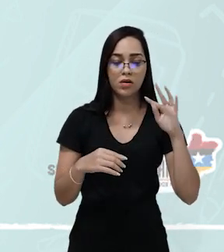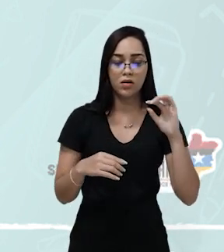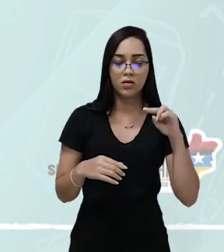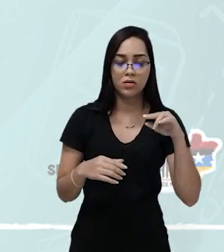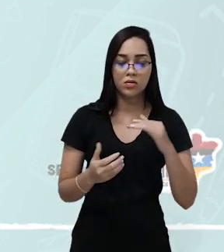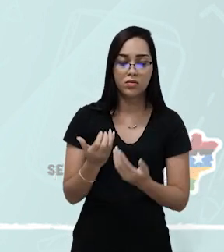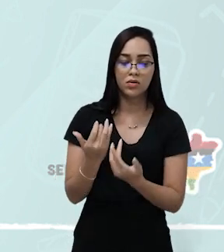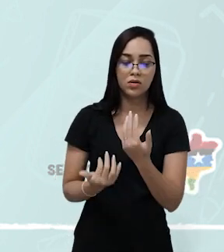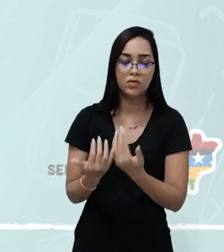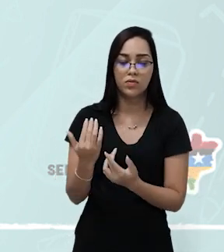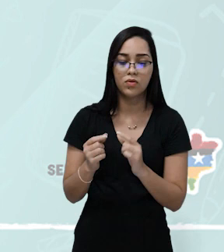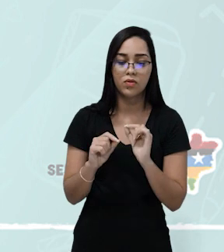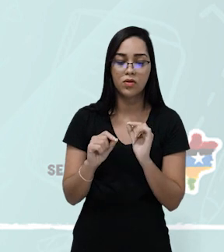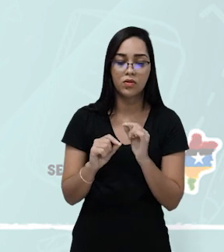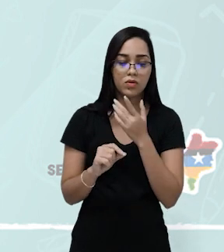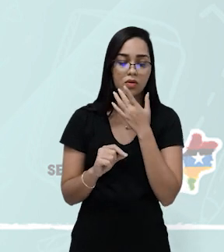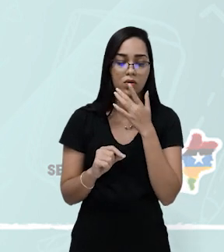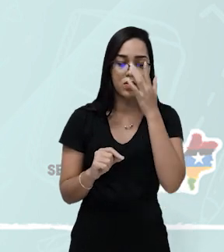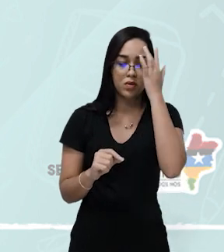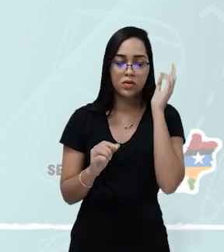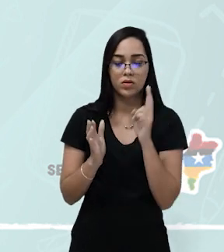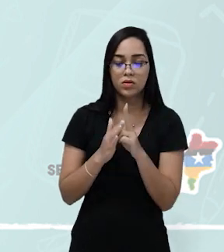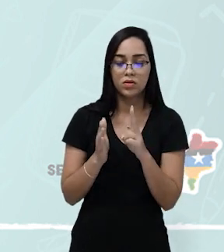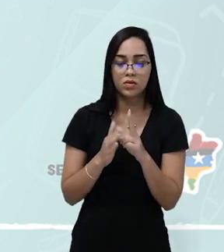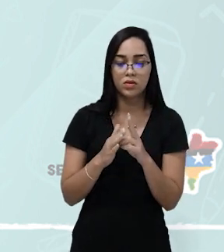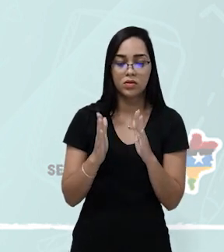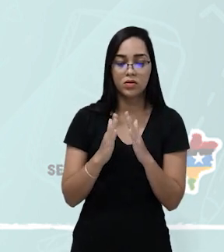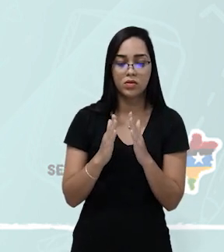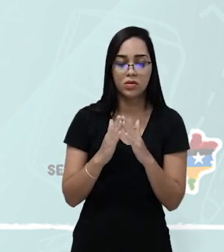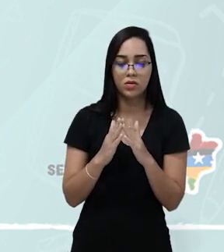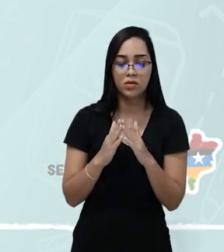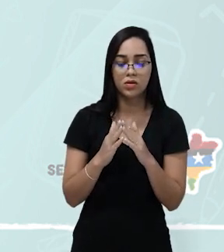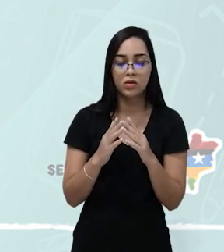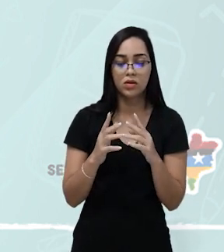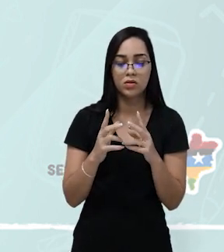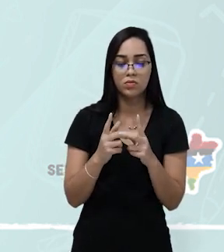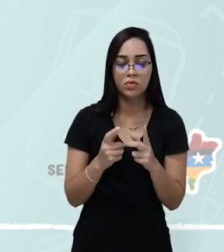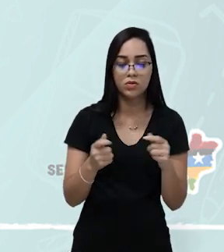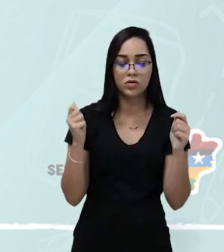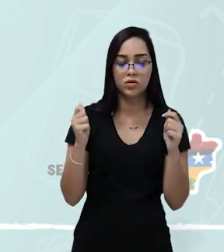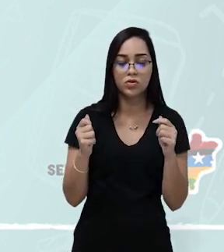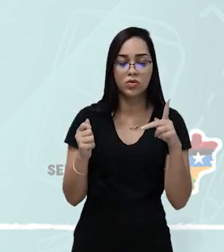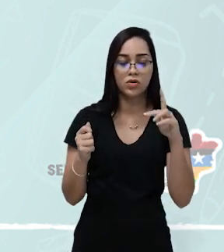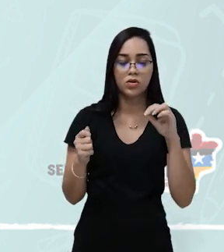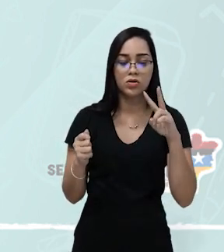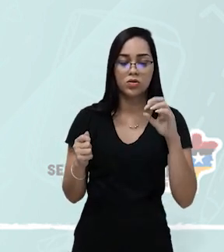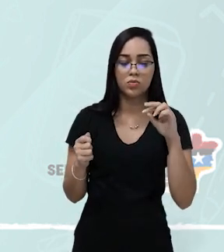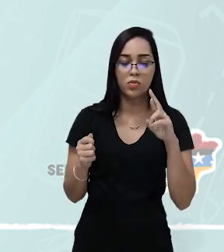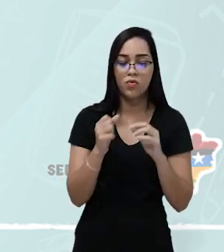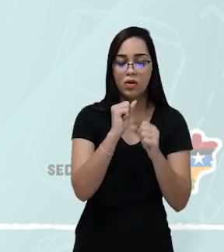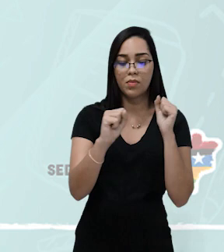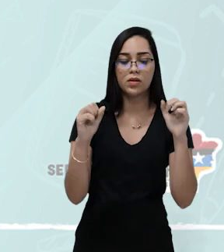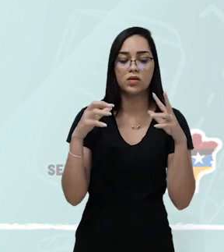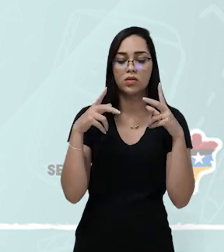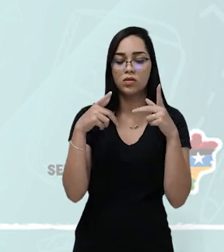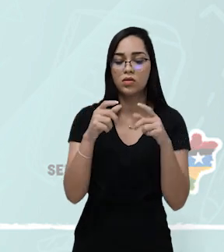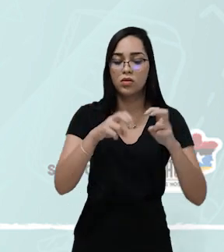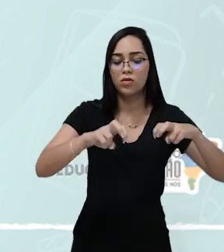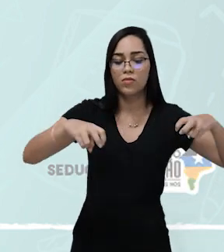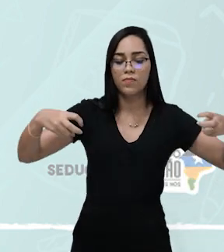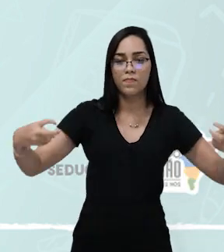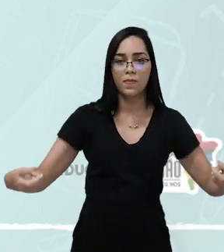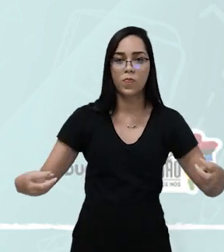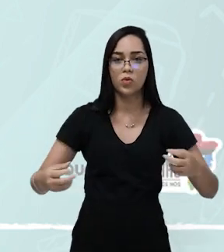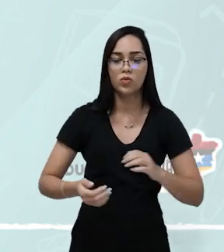do castelo de Dom Antônio pegando fogo, pois quando os índios invadiram a residência do nobre, ele explodiu barris de